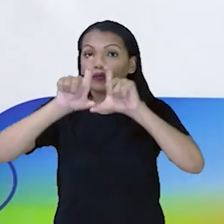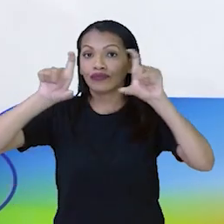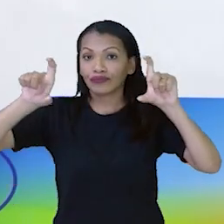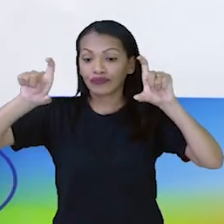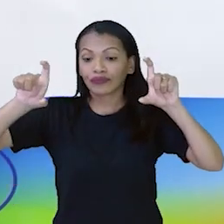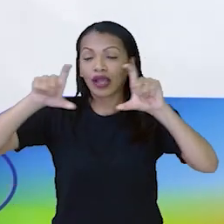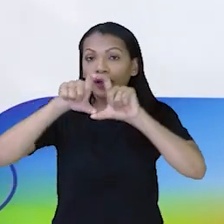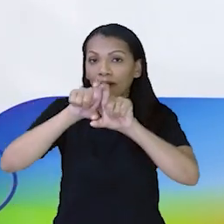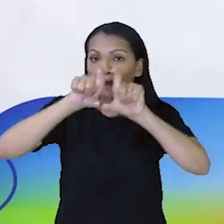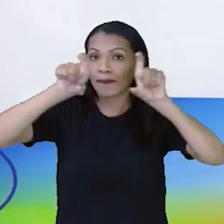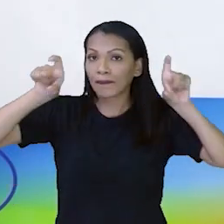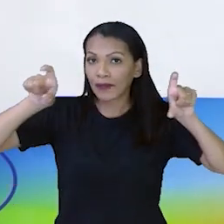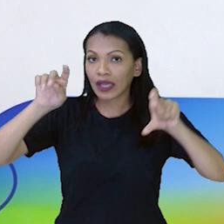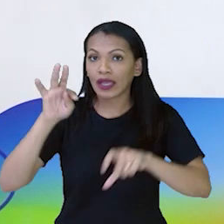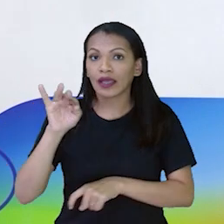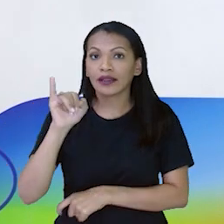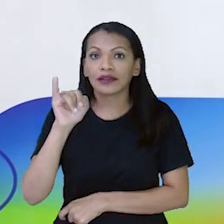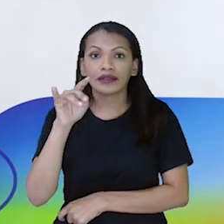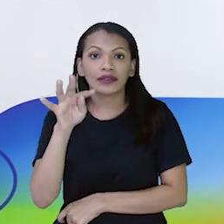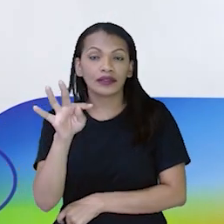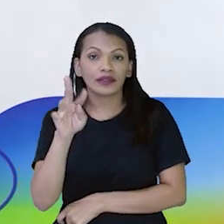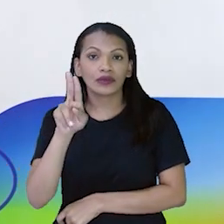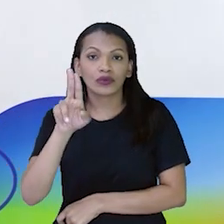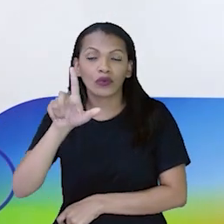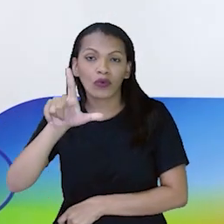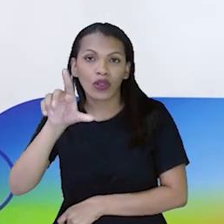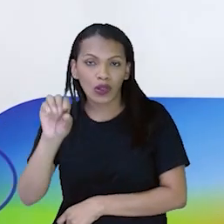parte superior do gráfico e é o quê?